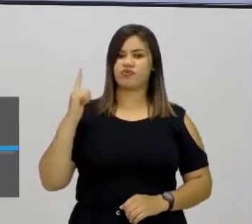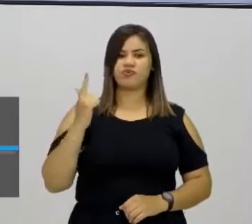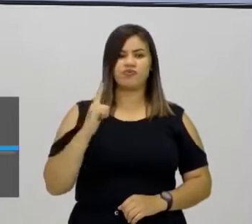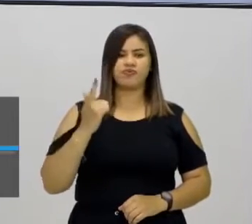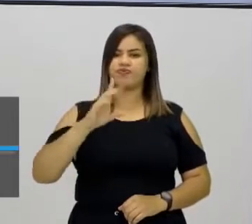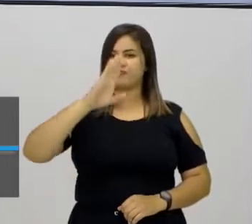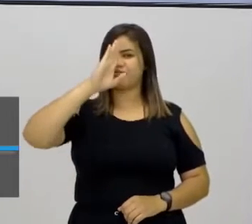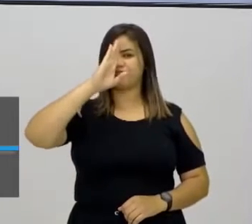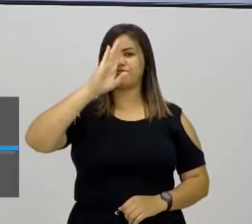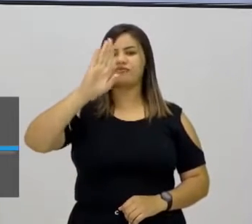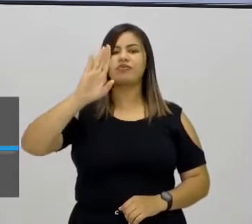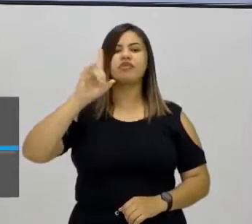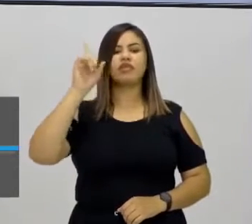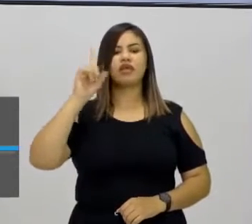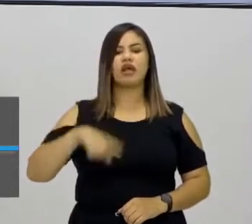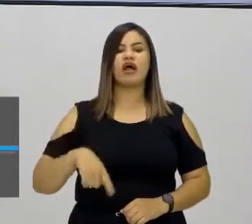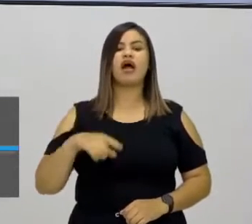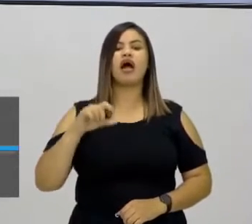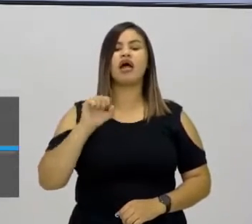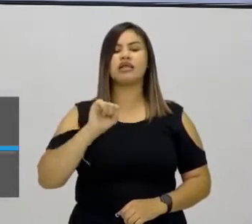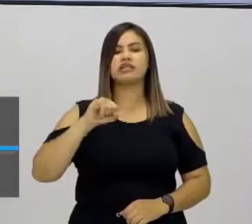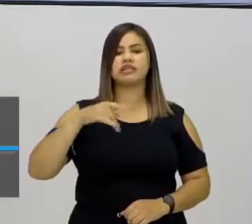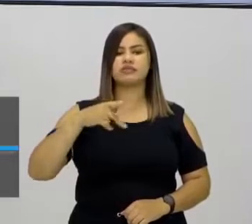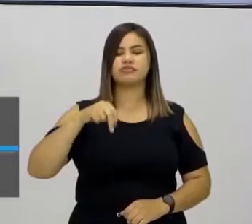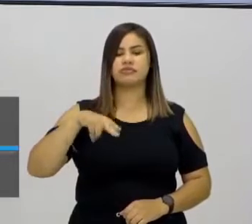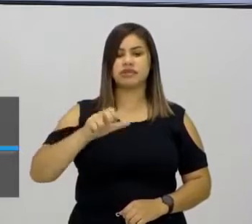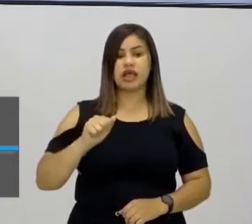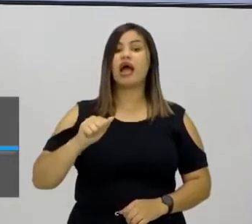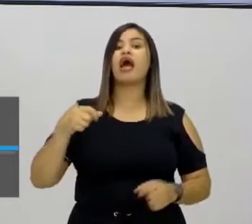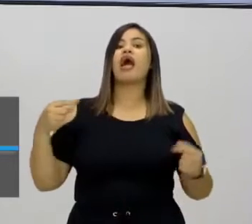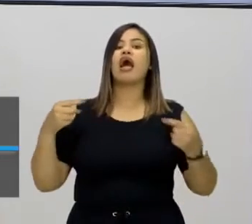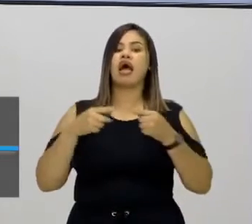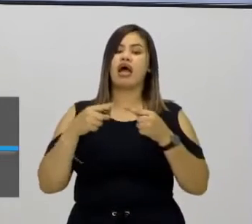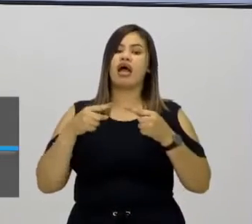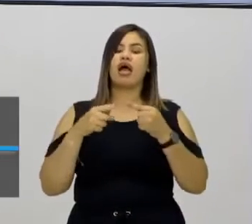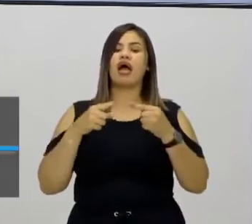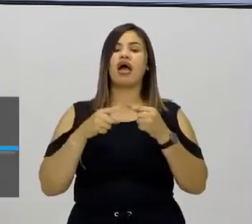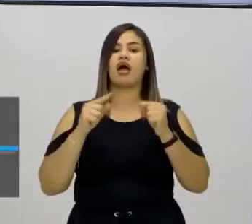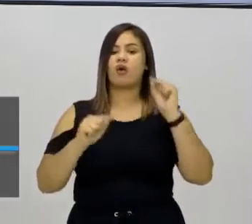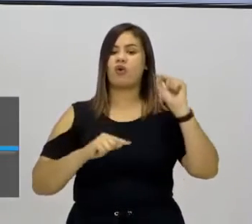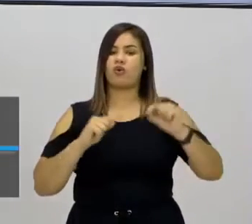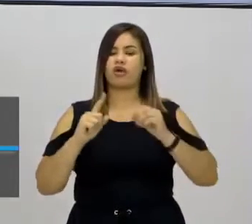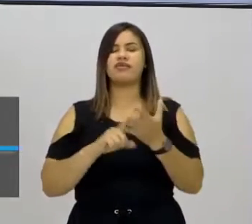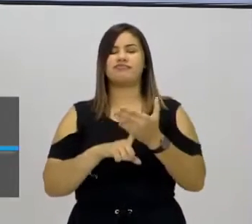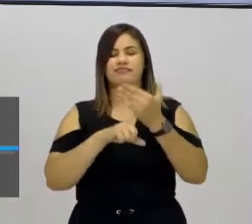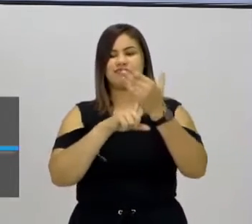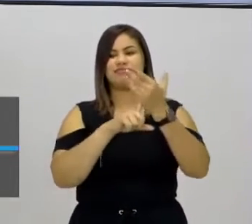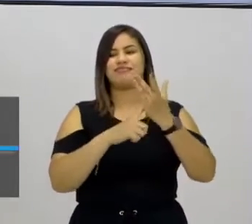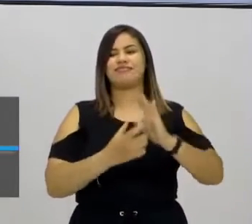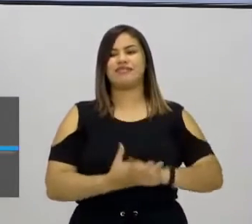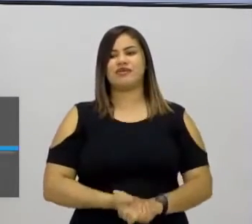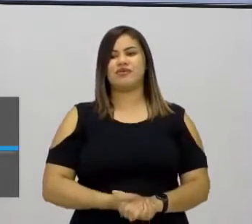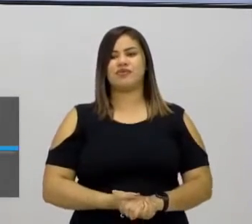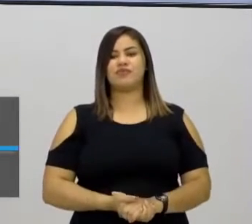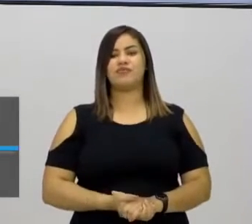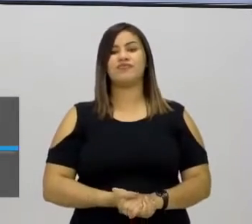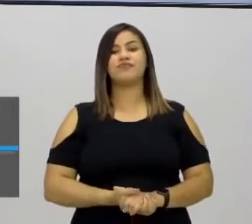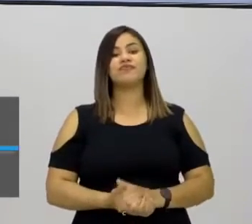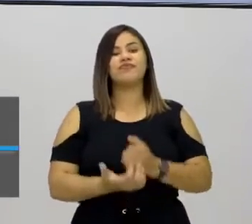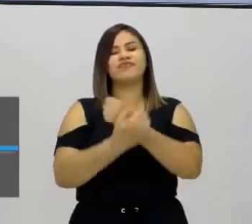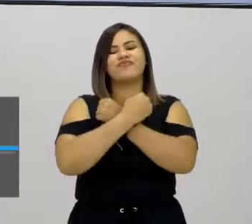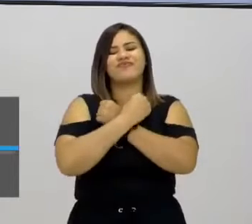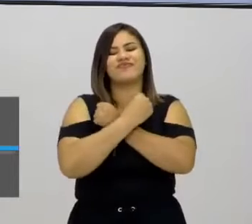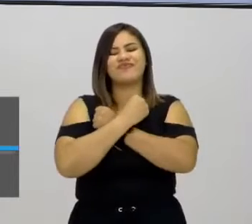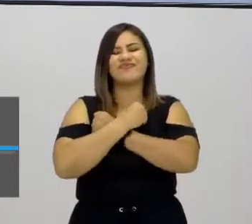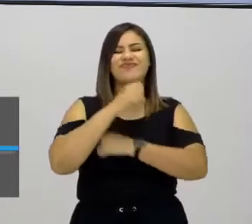chama aí da questão do SIG, né, Sistemas de Informações Geográficas, é o que nós trabalhamos aí em tecnologia. Um abraço pro